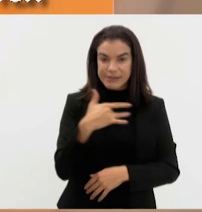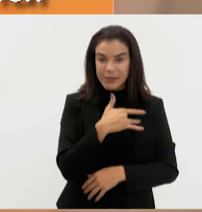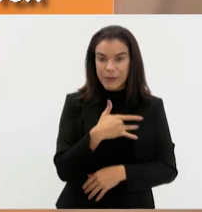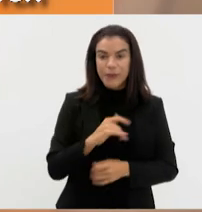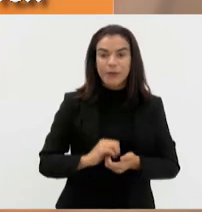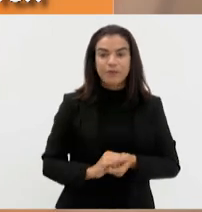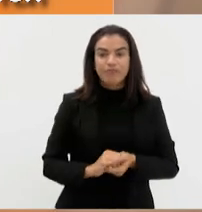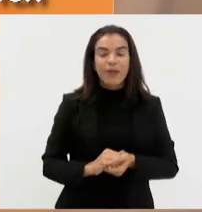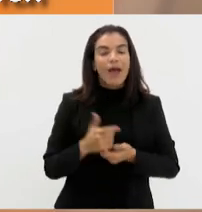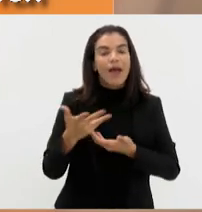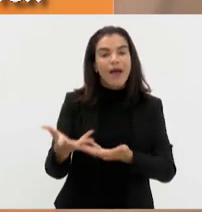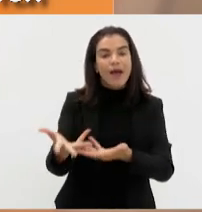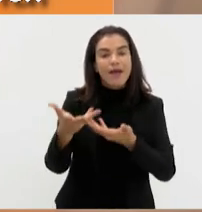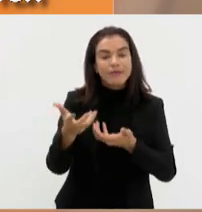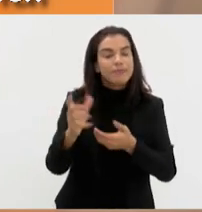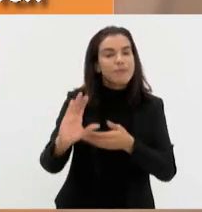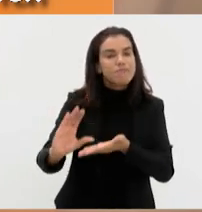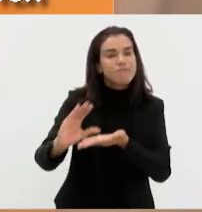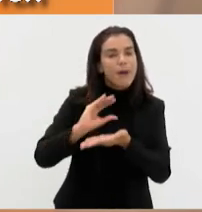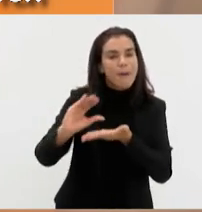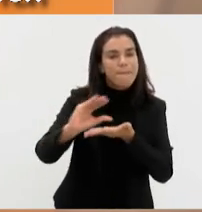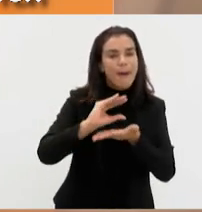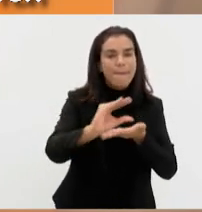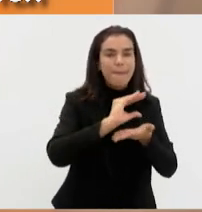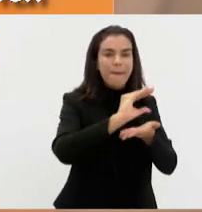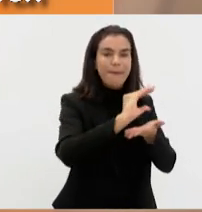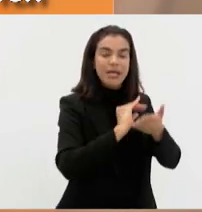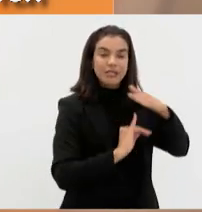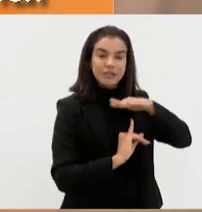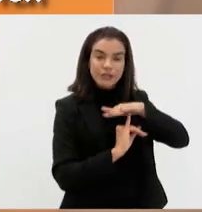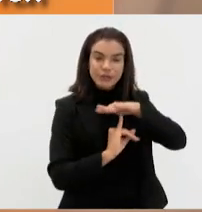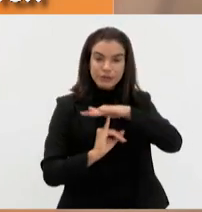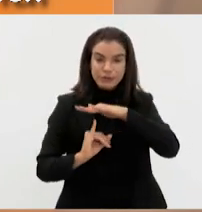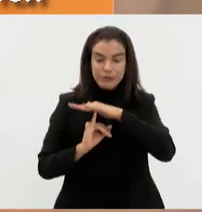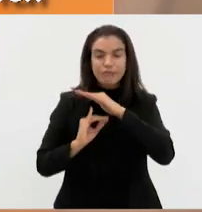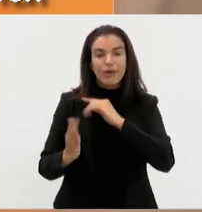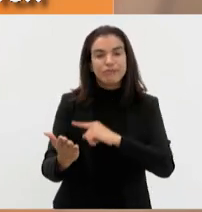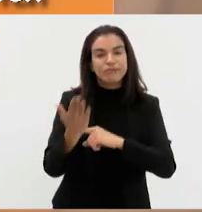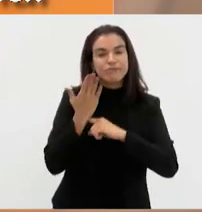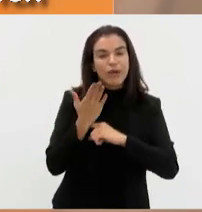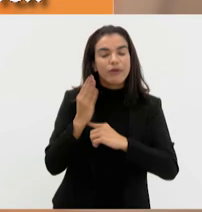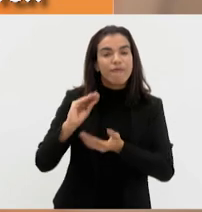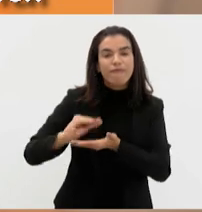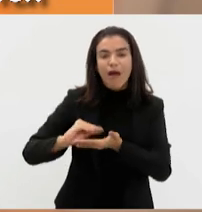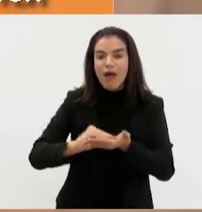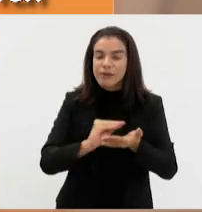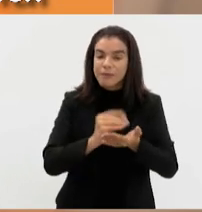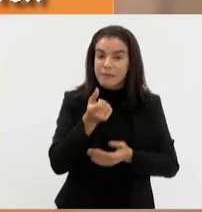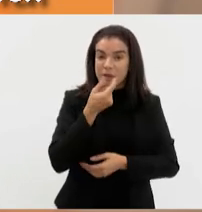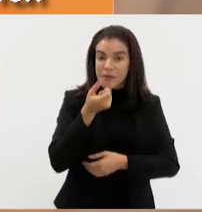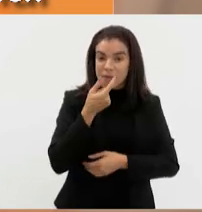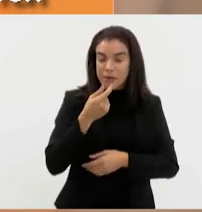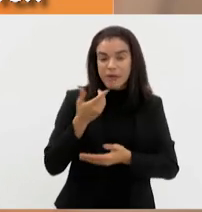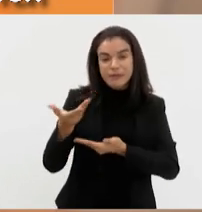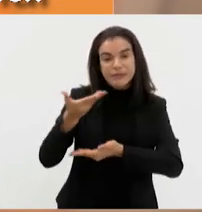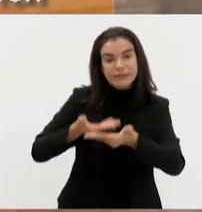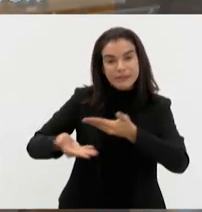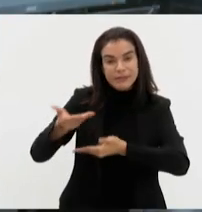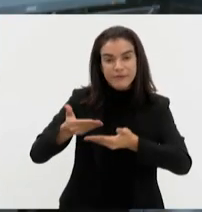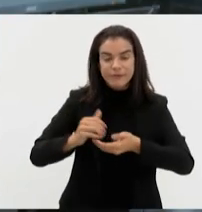Estado a receberem auxílio de várias instituições para ajudar na falta de medicamentos e